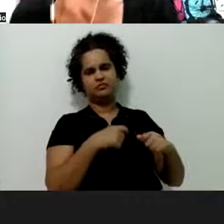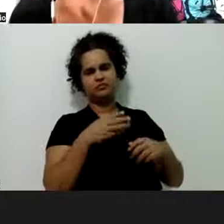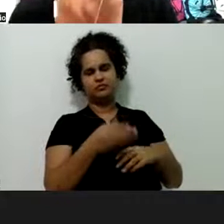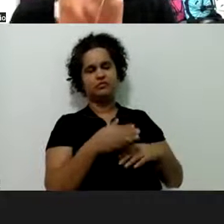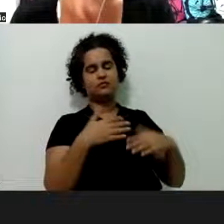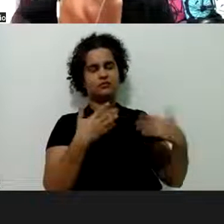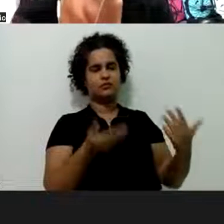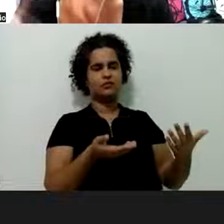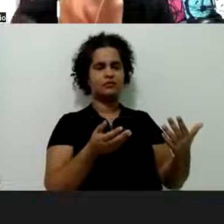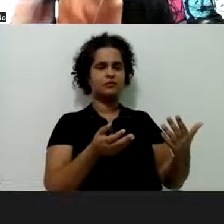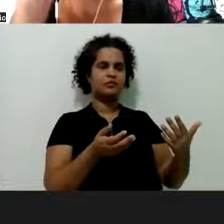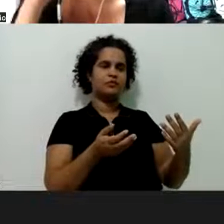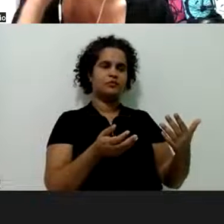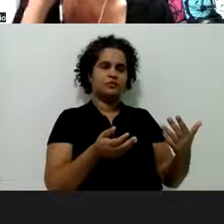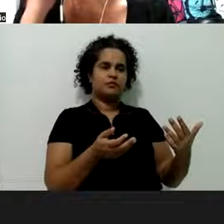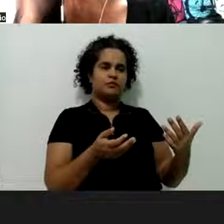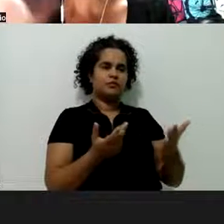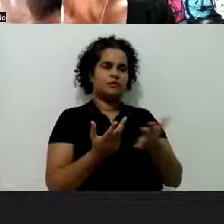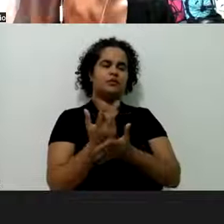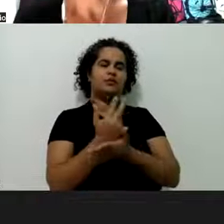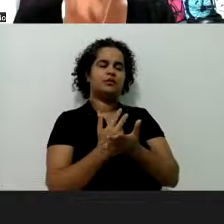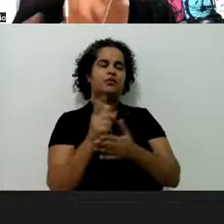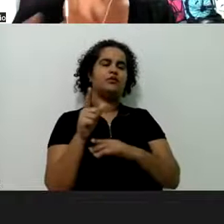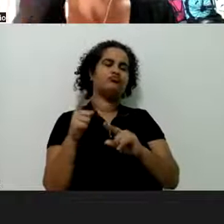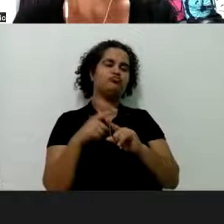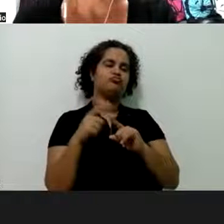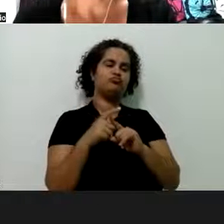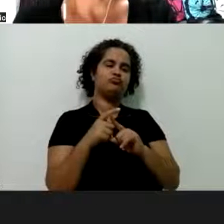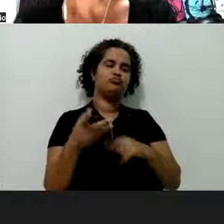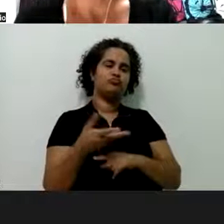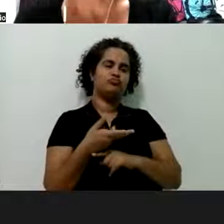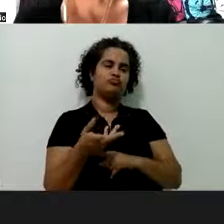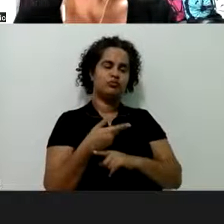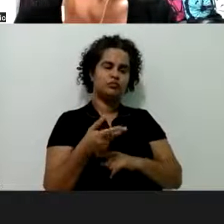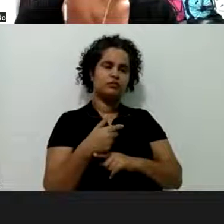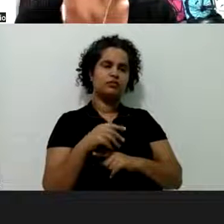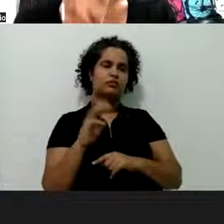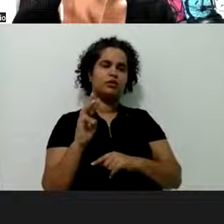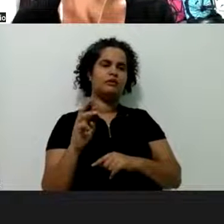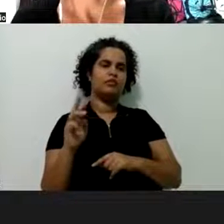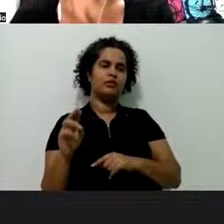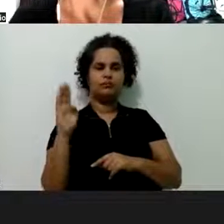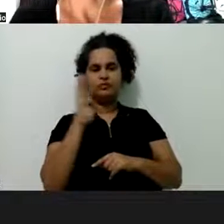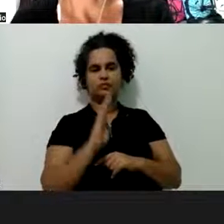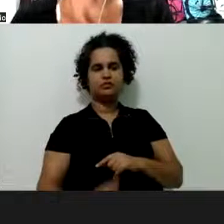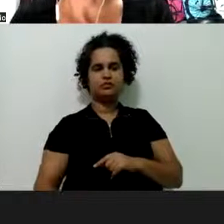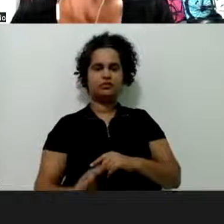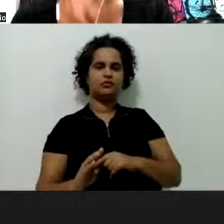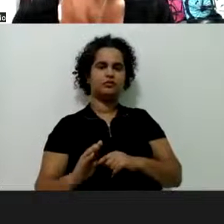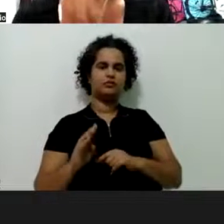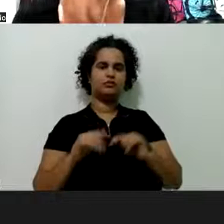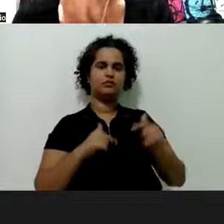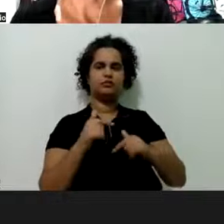né? Então, o desenho está em função da velocidade. Isso que dizem esses manuais da WRI Brasil, essa galera que trabalha com isso e